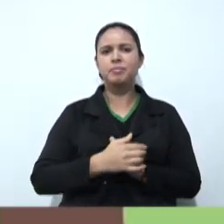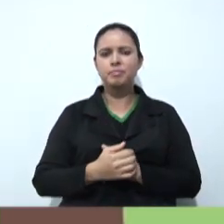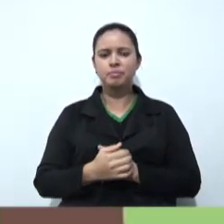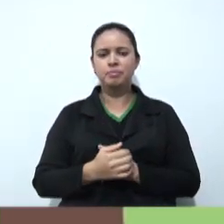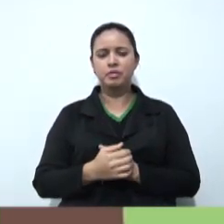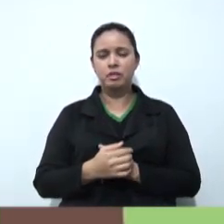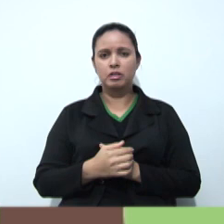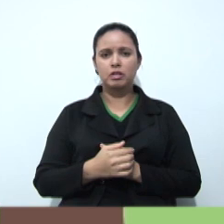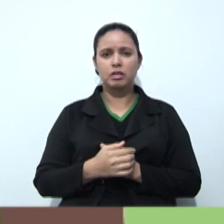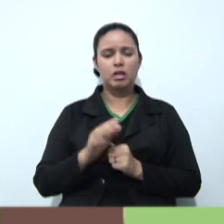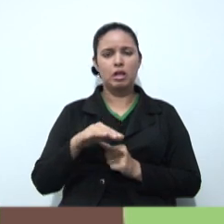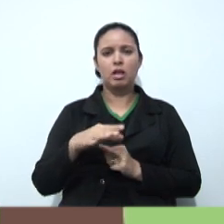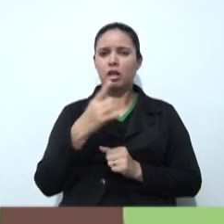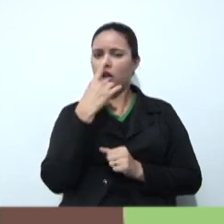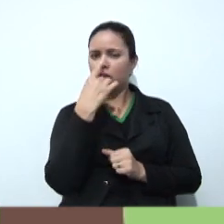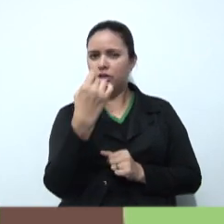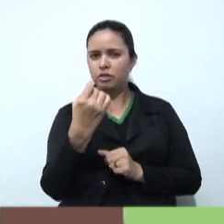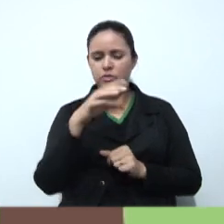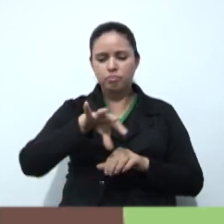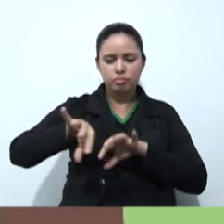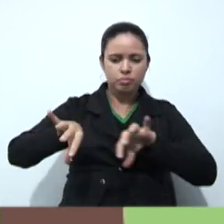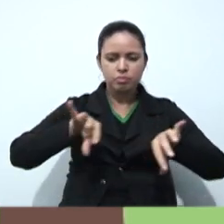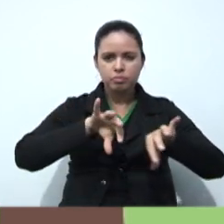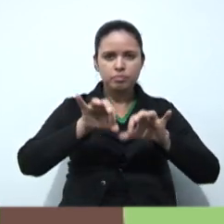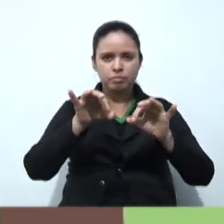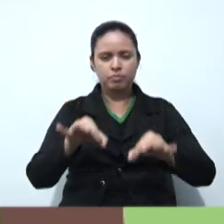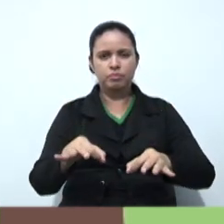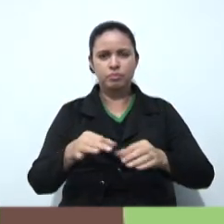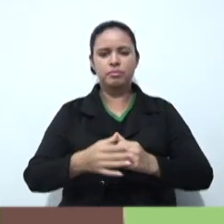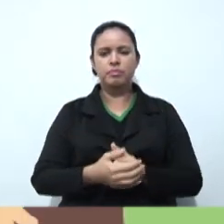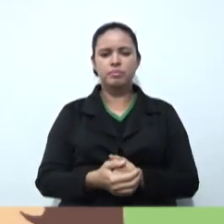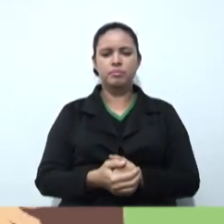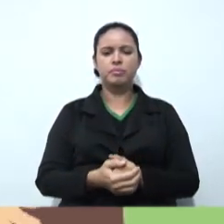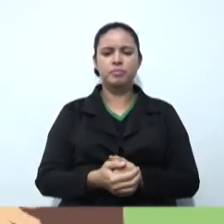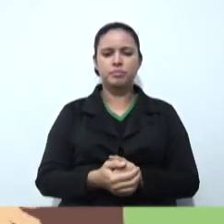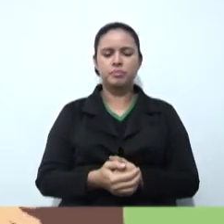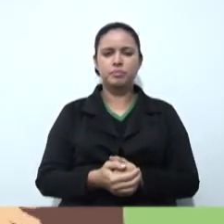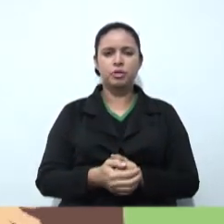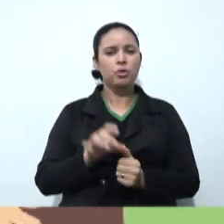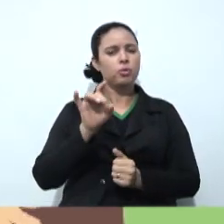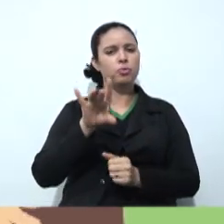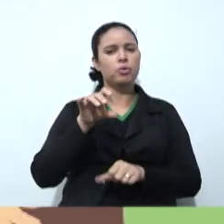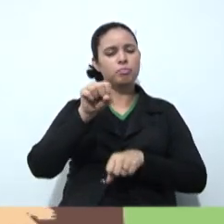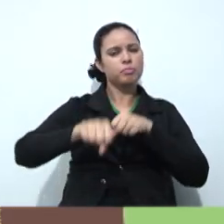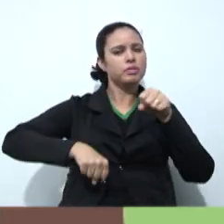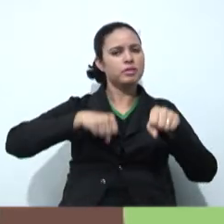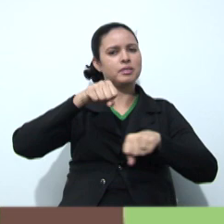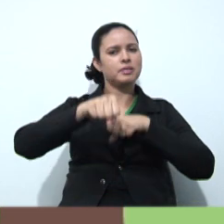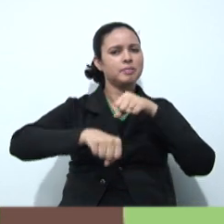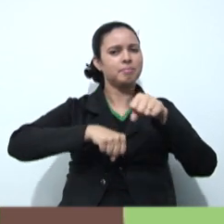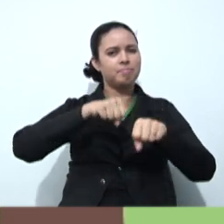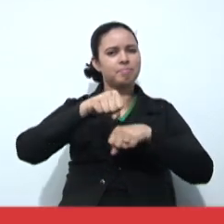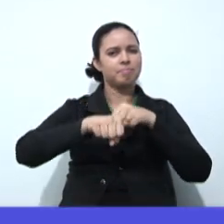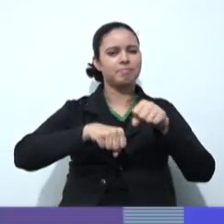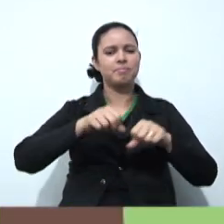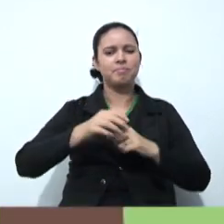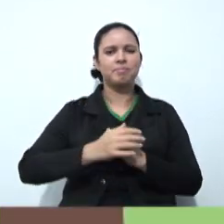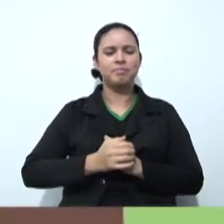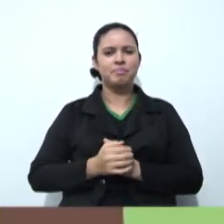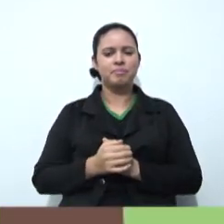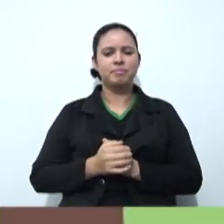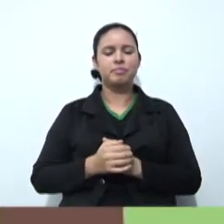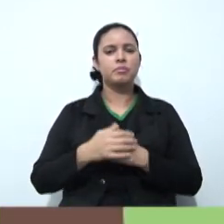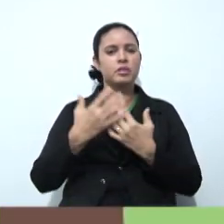Eu procuro separar meu lixo devidamente. Eu só ando de bicicleta para não poluir. O